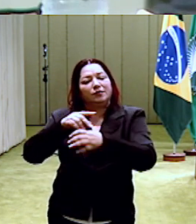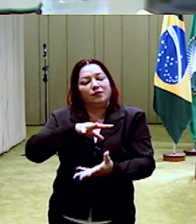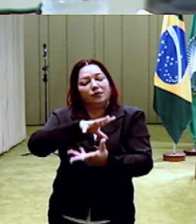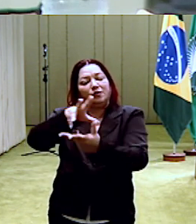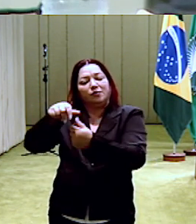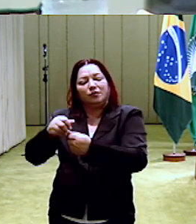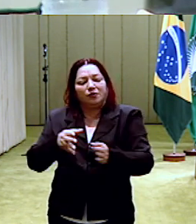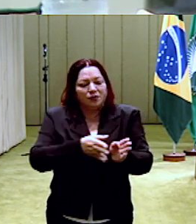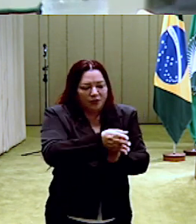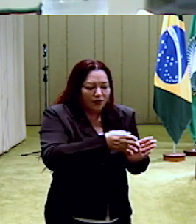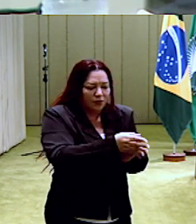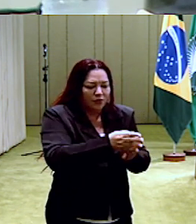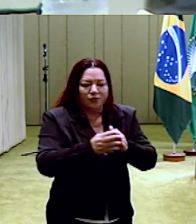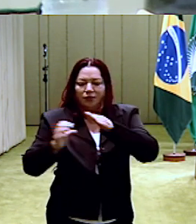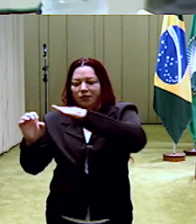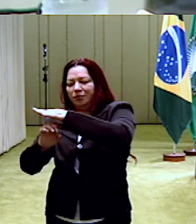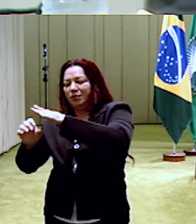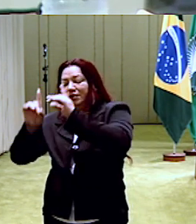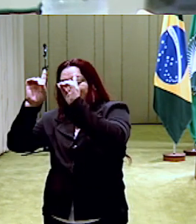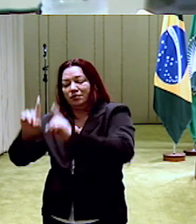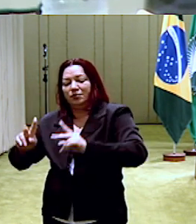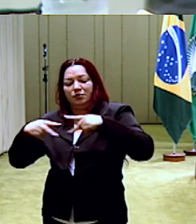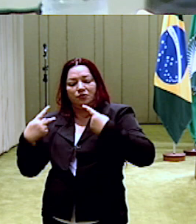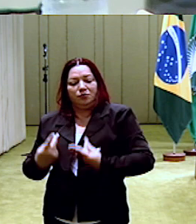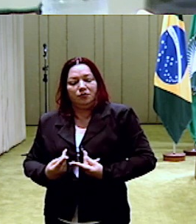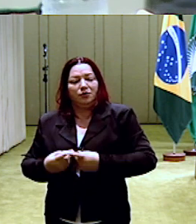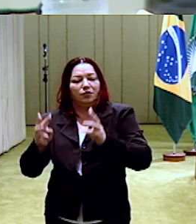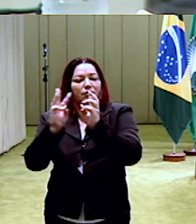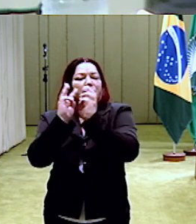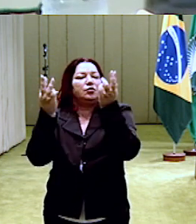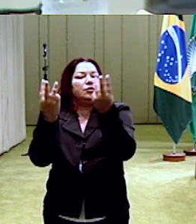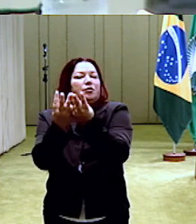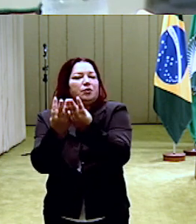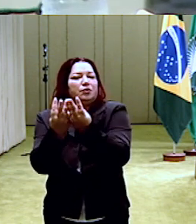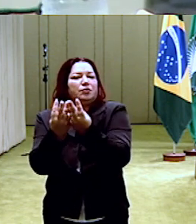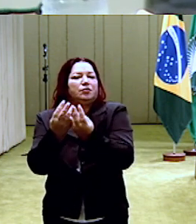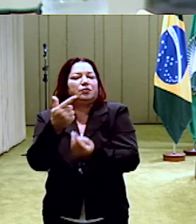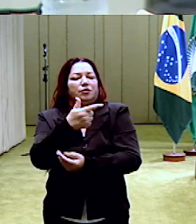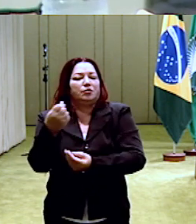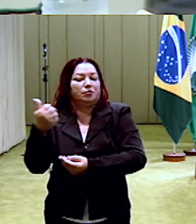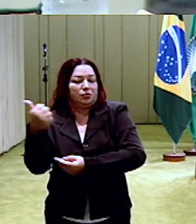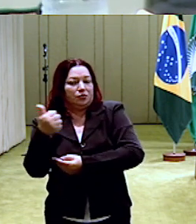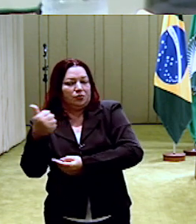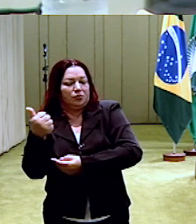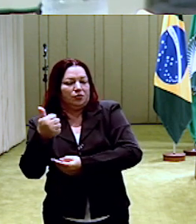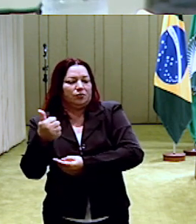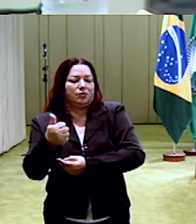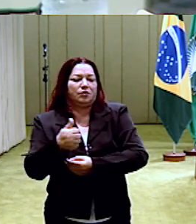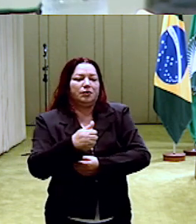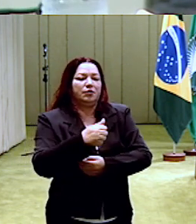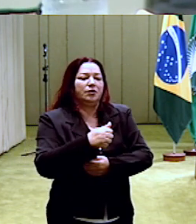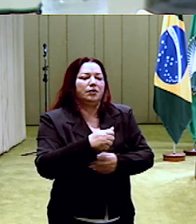dos princípios orientadores sobre empresas e direitos humanos da ONU, vigente desde 2011, e das